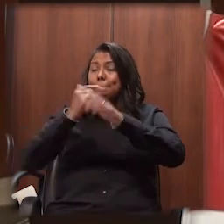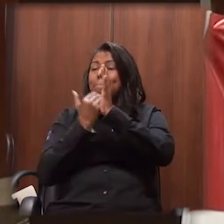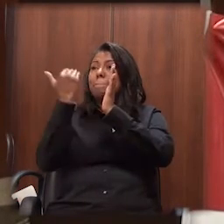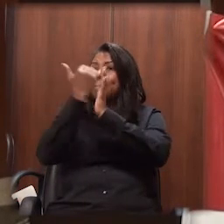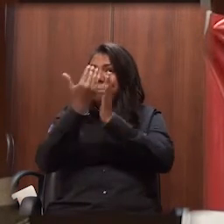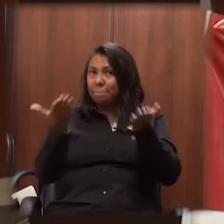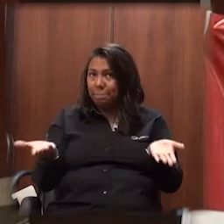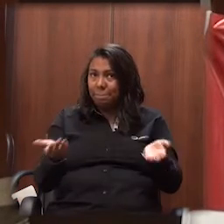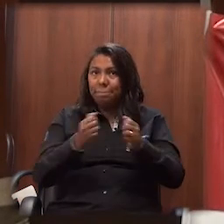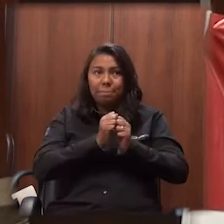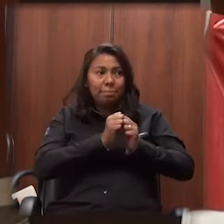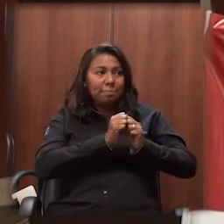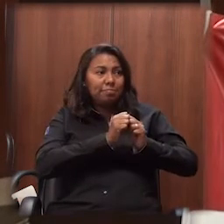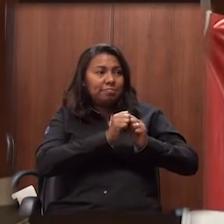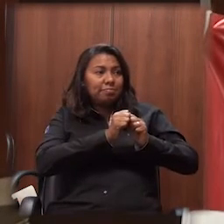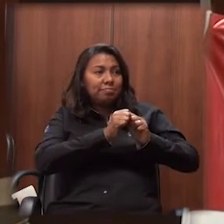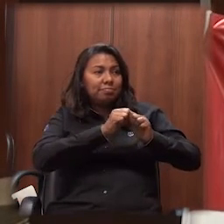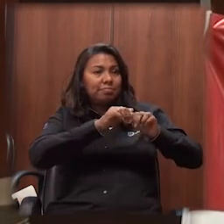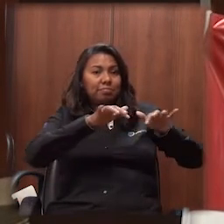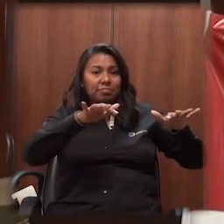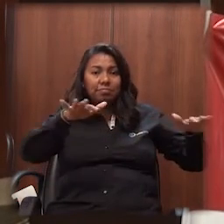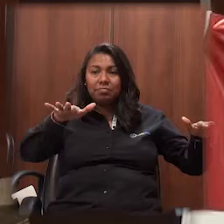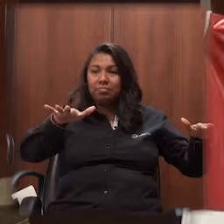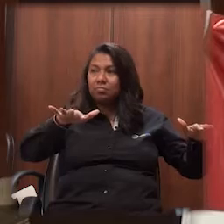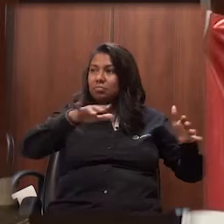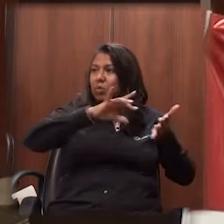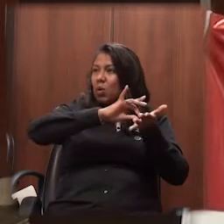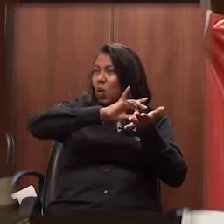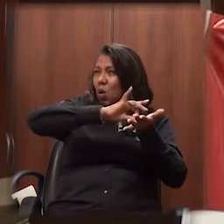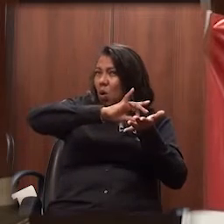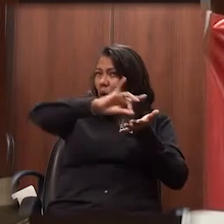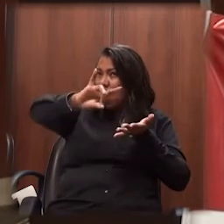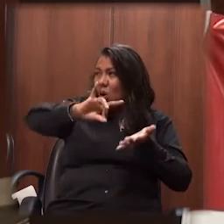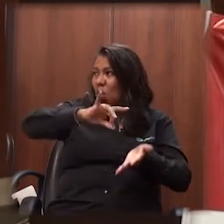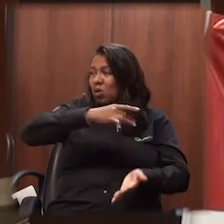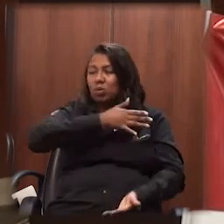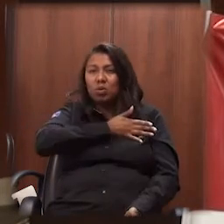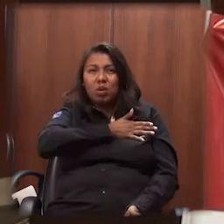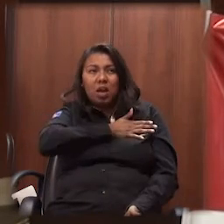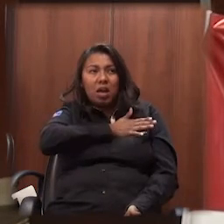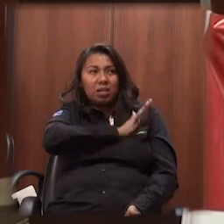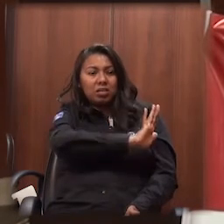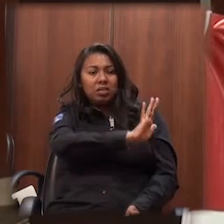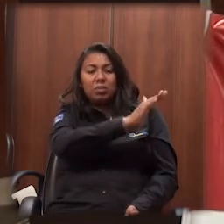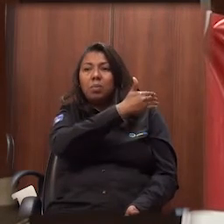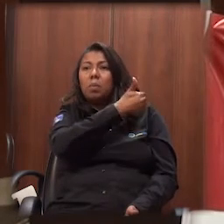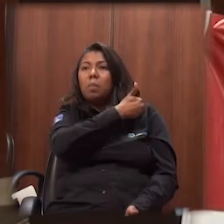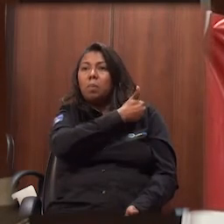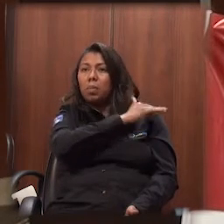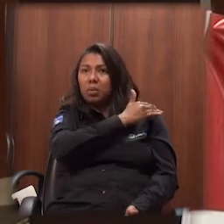a disseminação do discurso de ódio, o racismo, o preconceito,